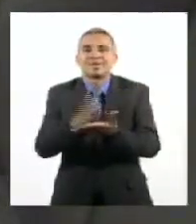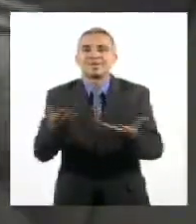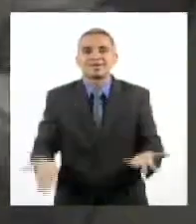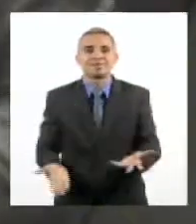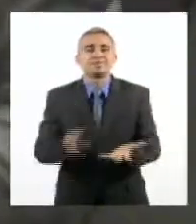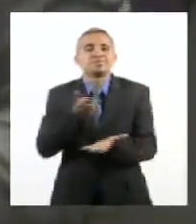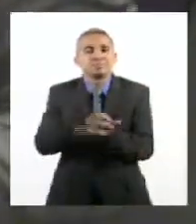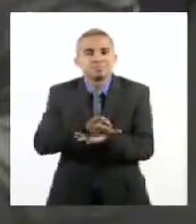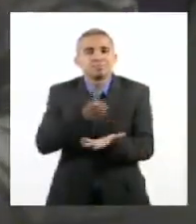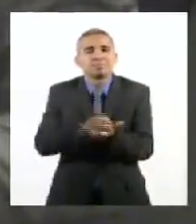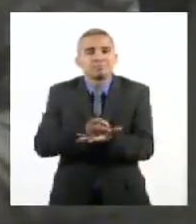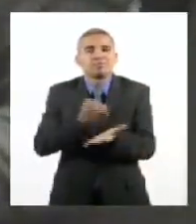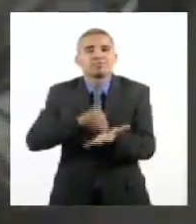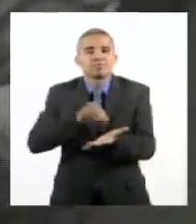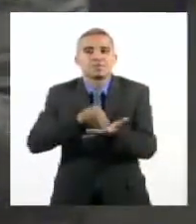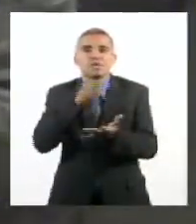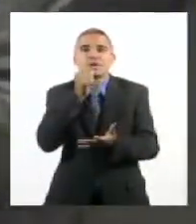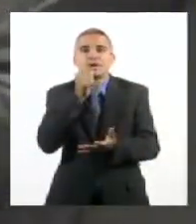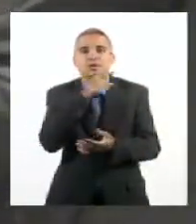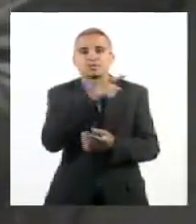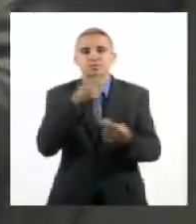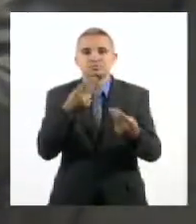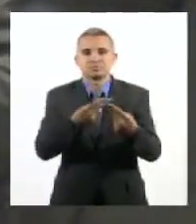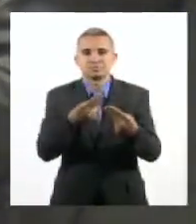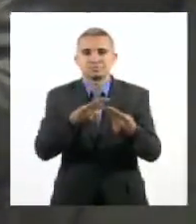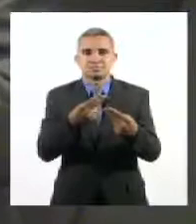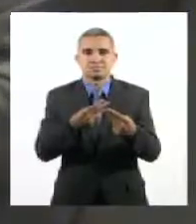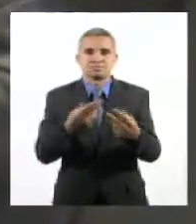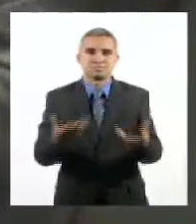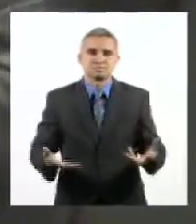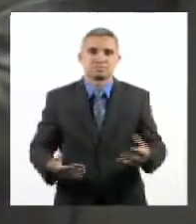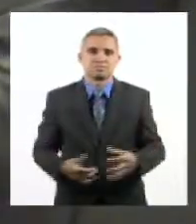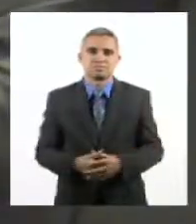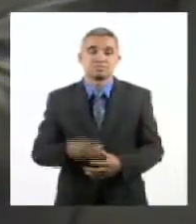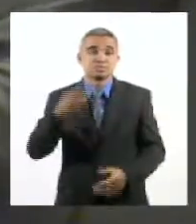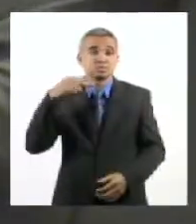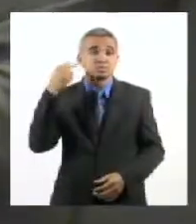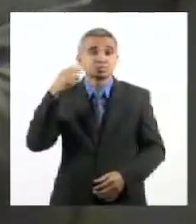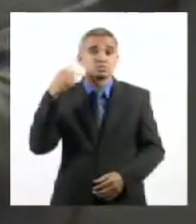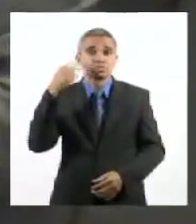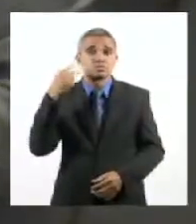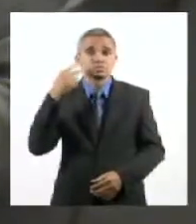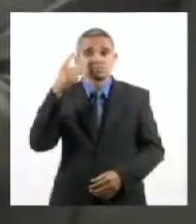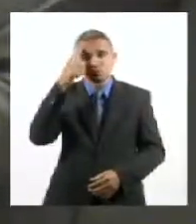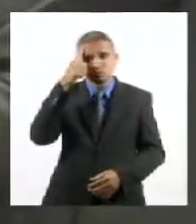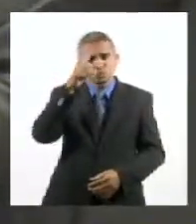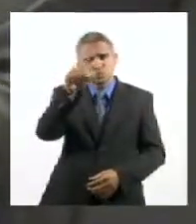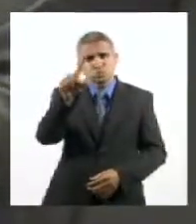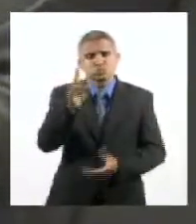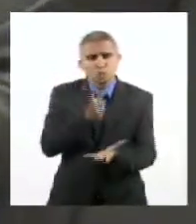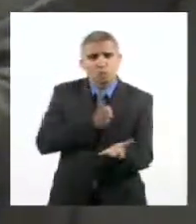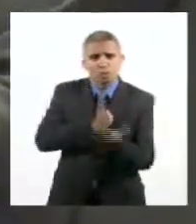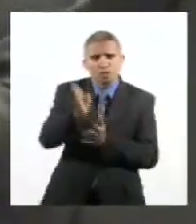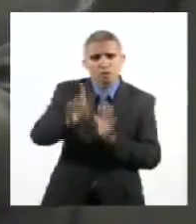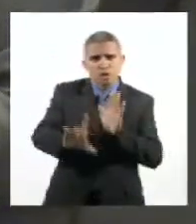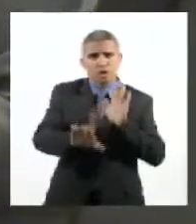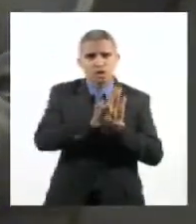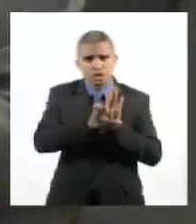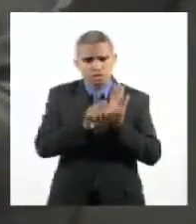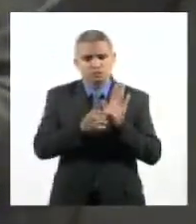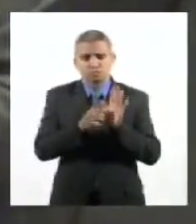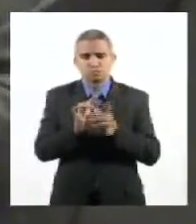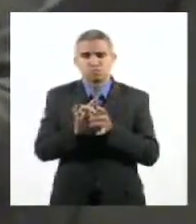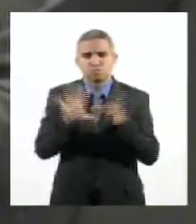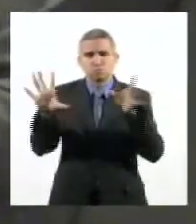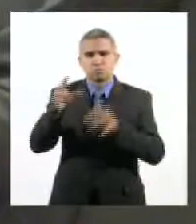mesma. E os vereadores que em um dia aprovaram a lei autorizando o prefeito